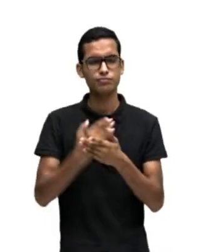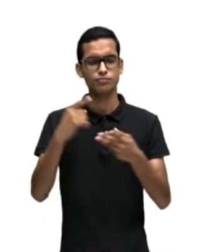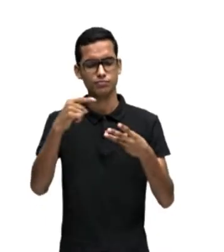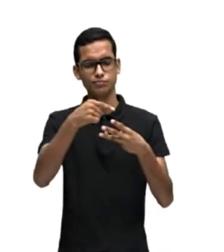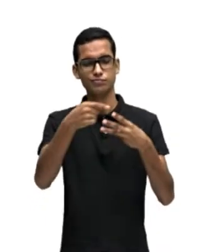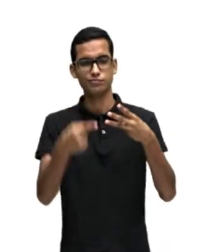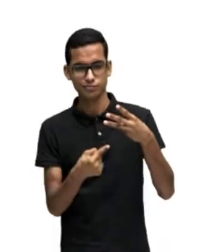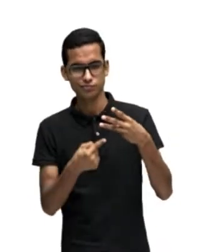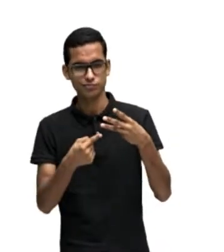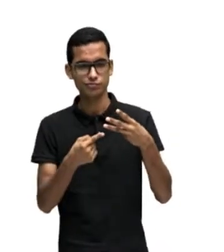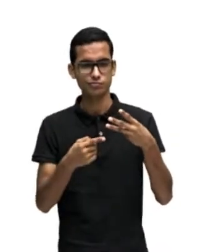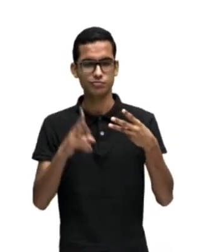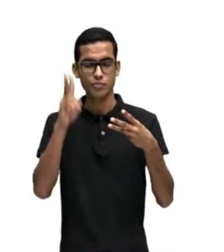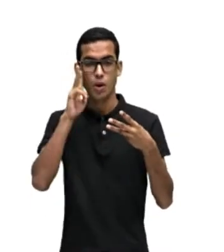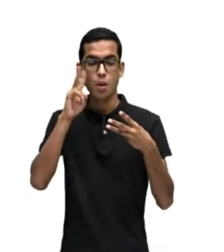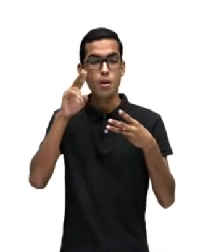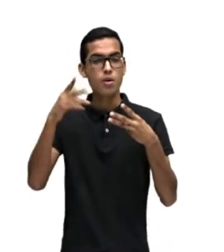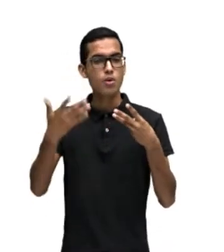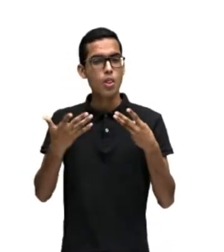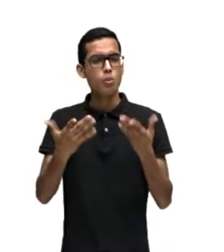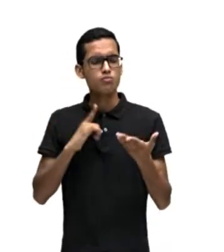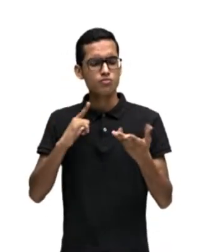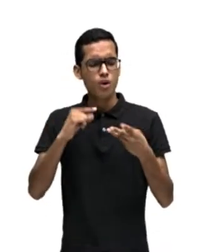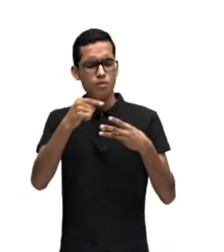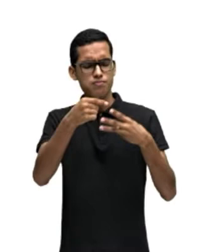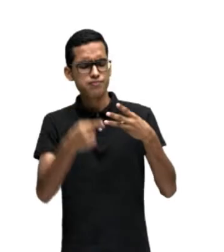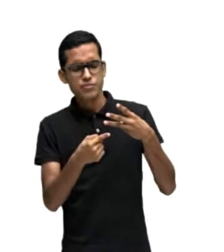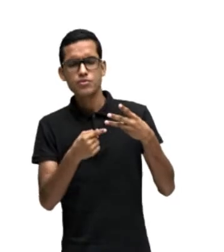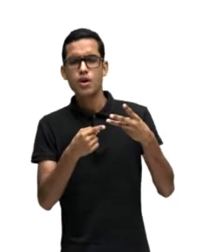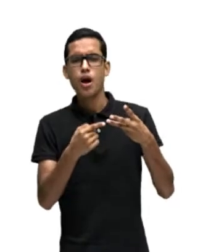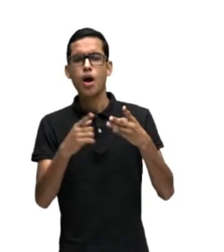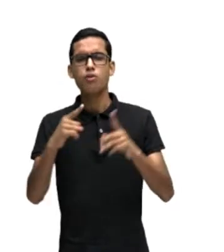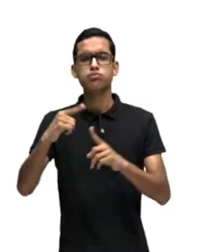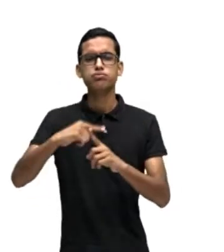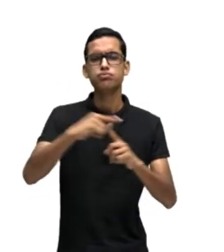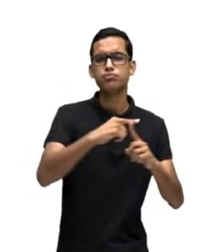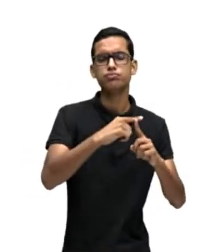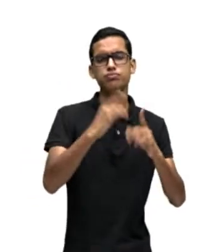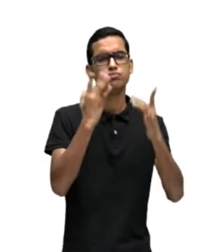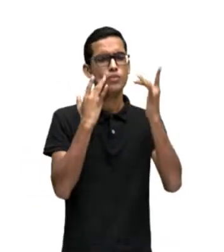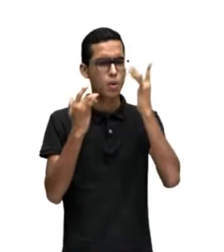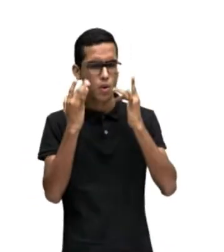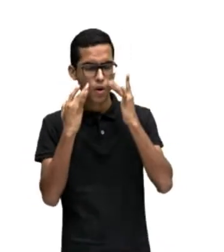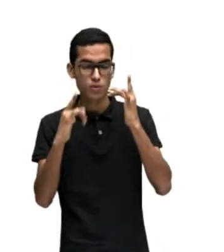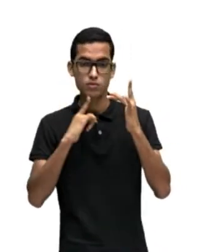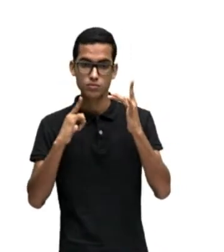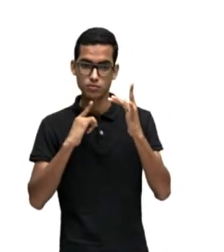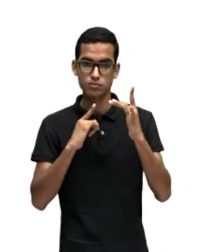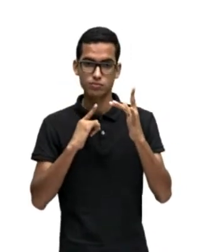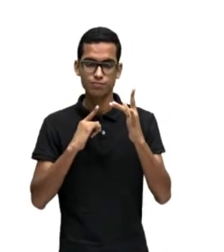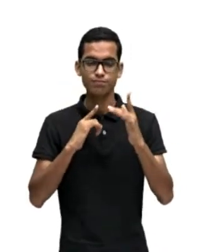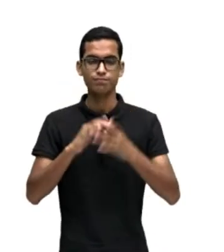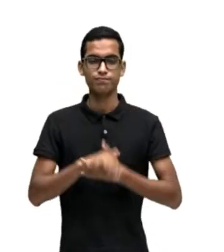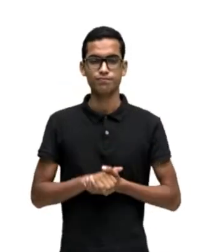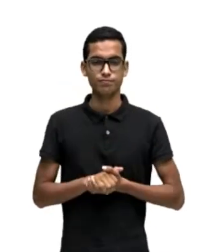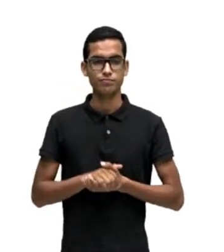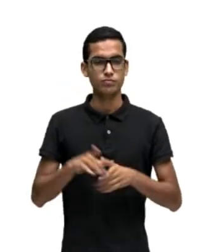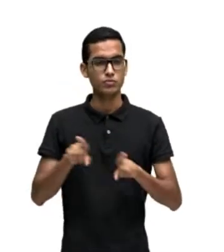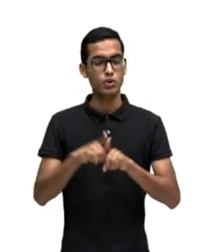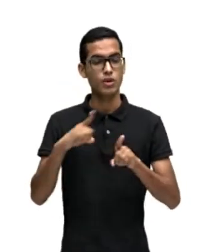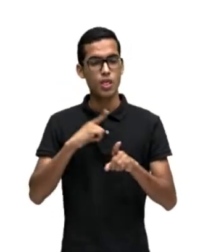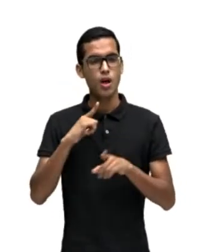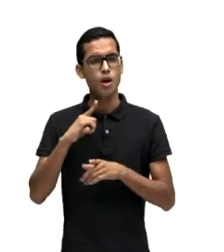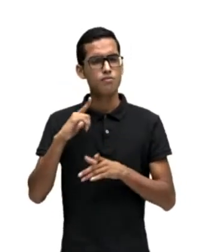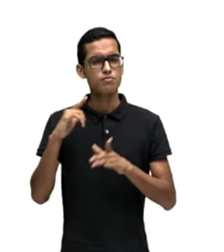gente viu comédia. Os gêneros teatrais, eles são formas de apresentação teatral. Será sempre marcado por questões